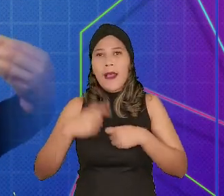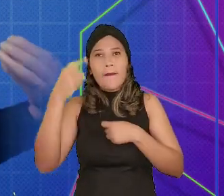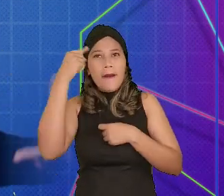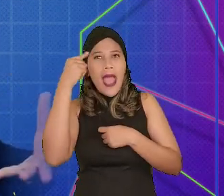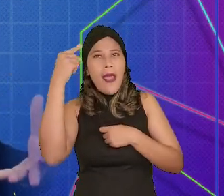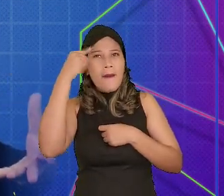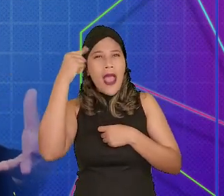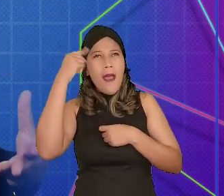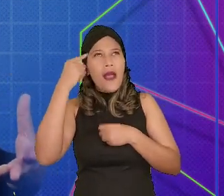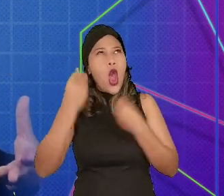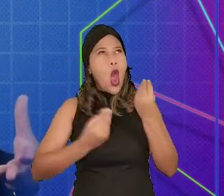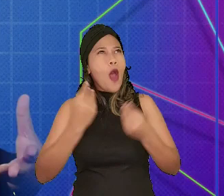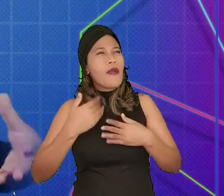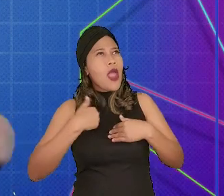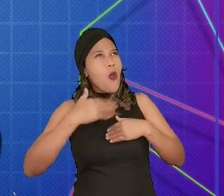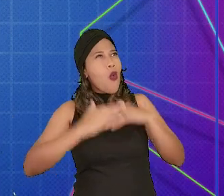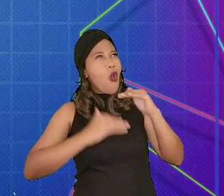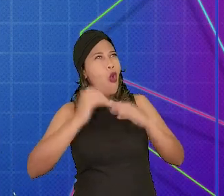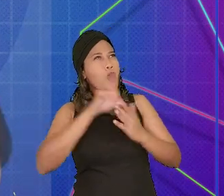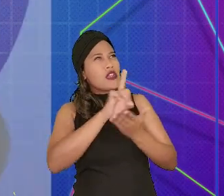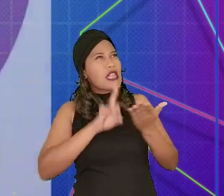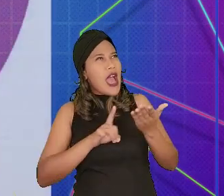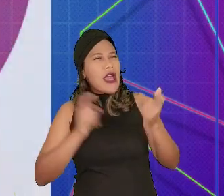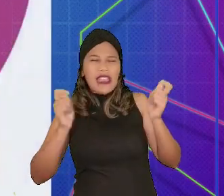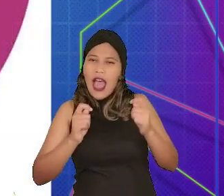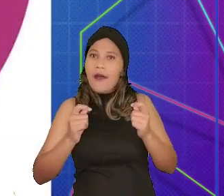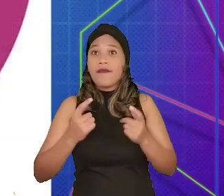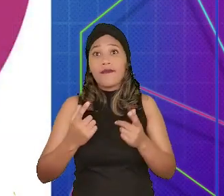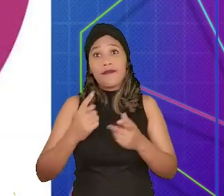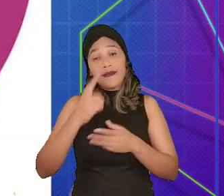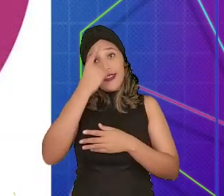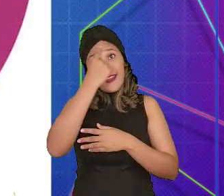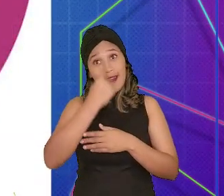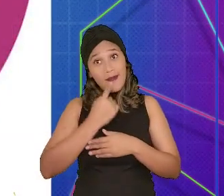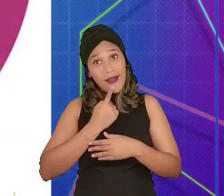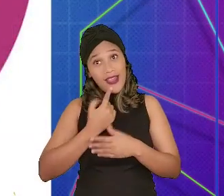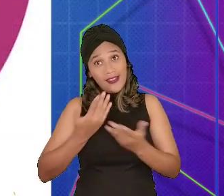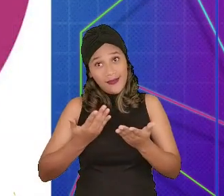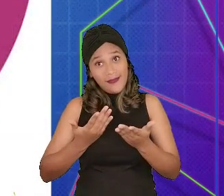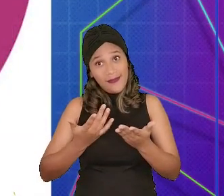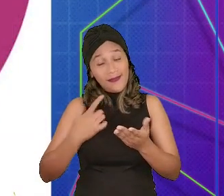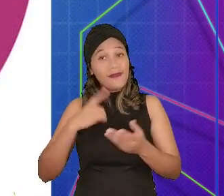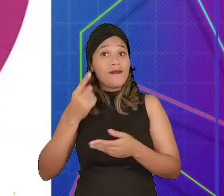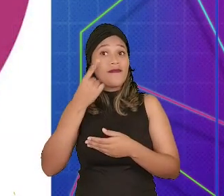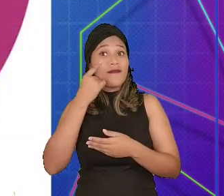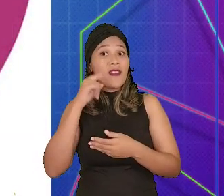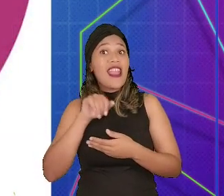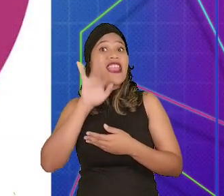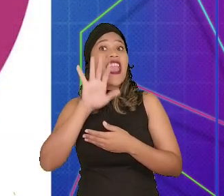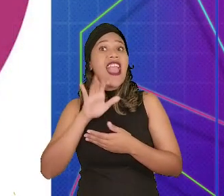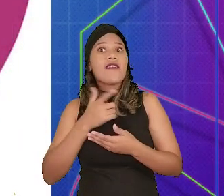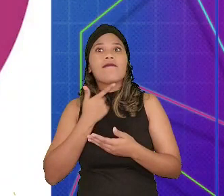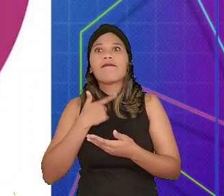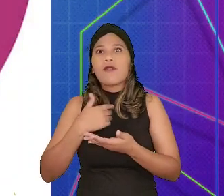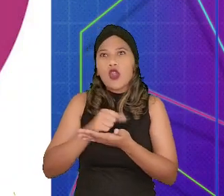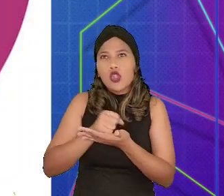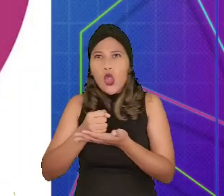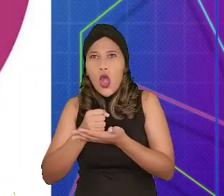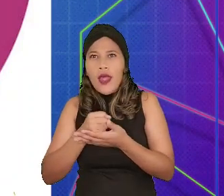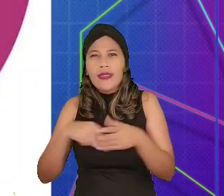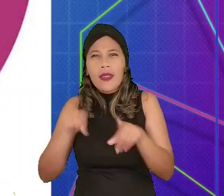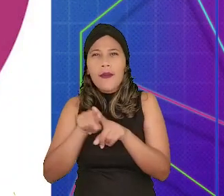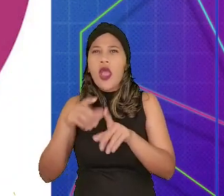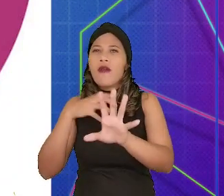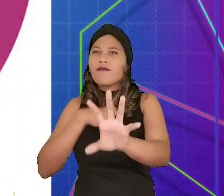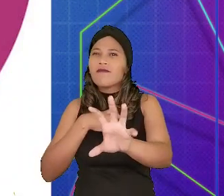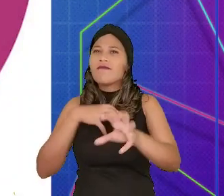preciso pensar como um designer. Assim, como mostra a imagem, vocês precisam pensar em quem vocês querem que jogue seu game e